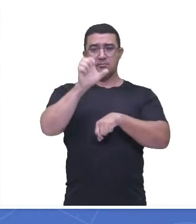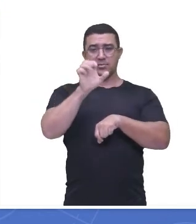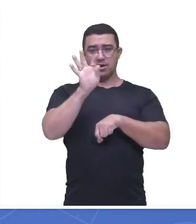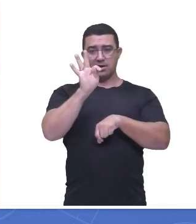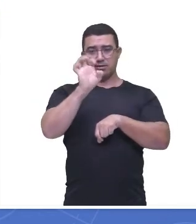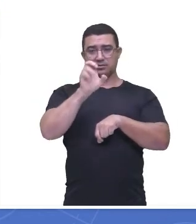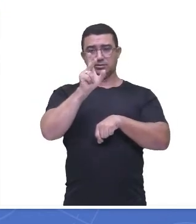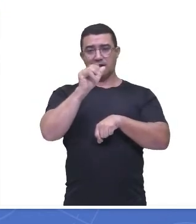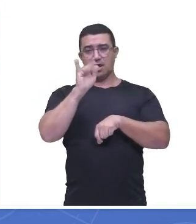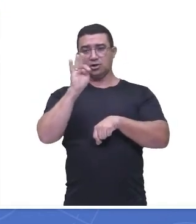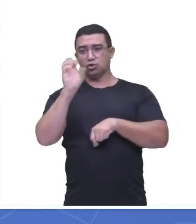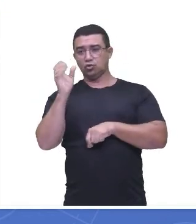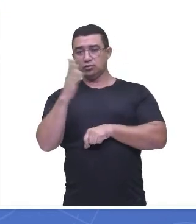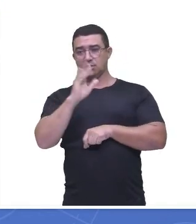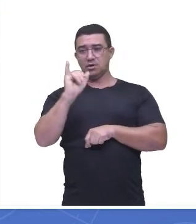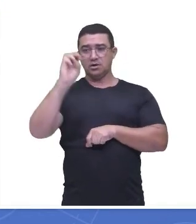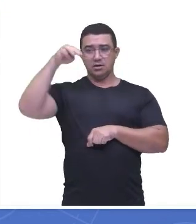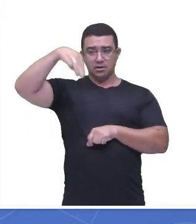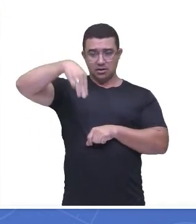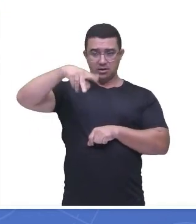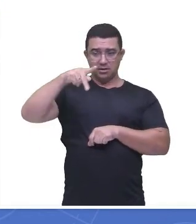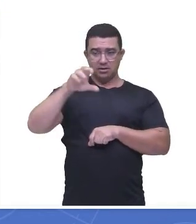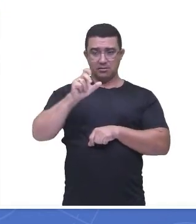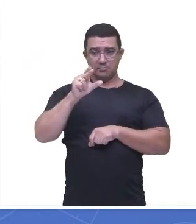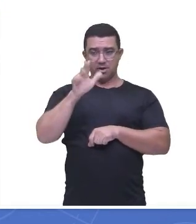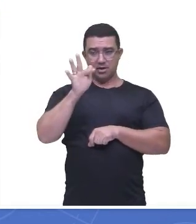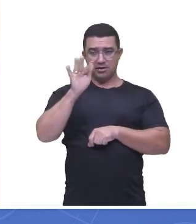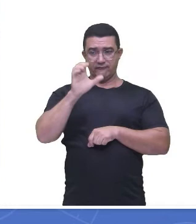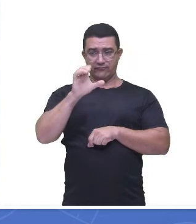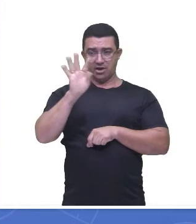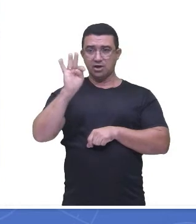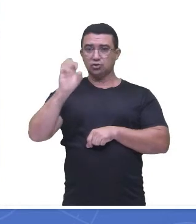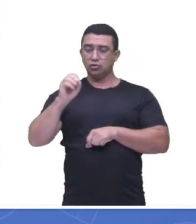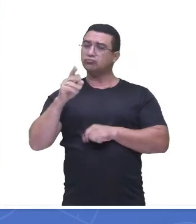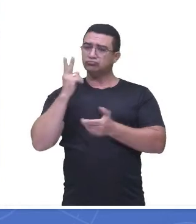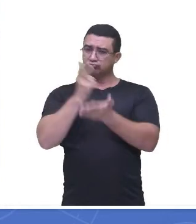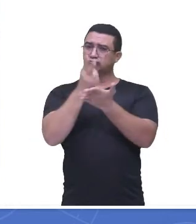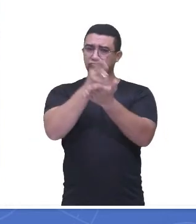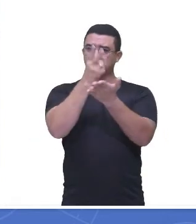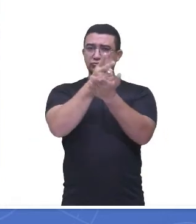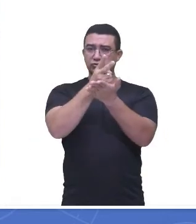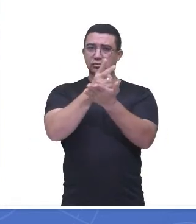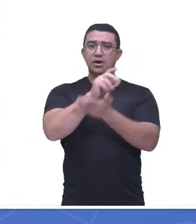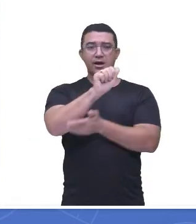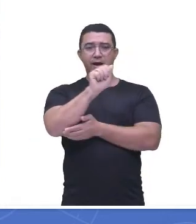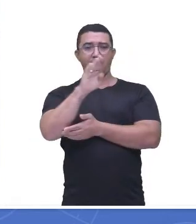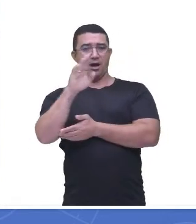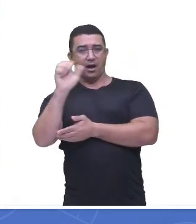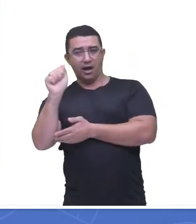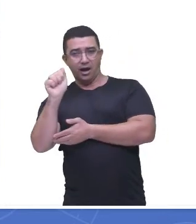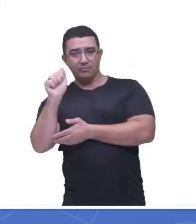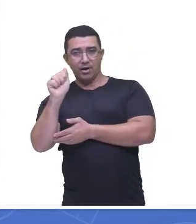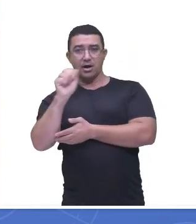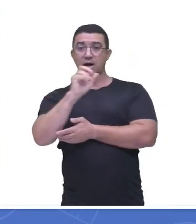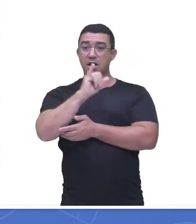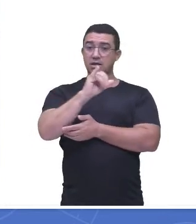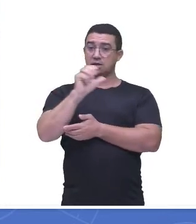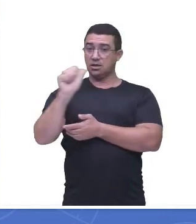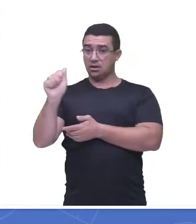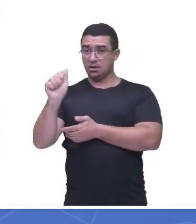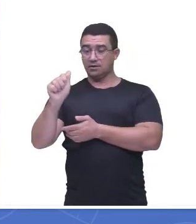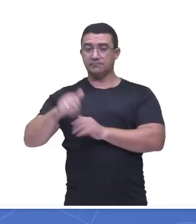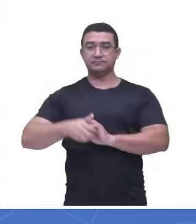eles continuam com as mesmas desinências, ou seja, aba, ia. As alterações que podem existir